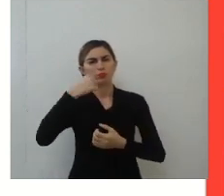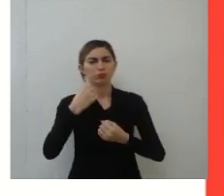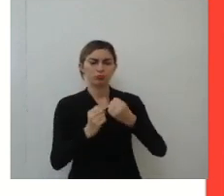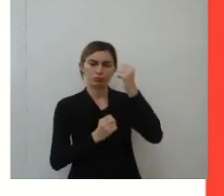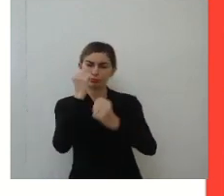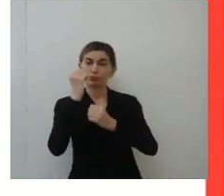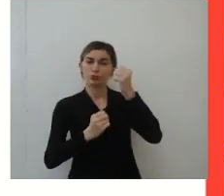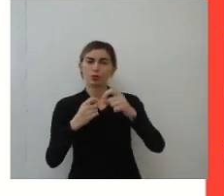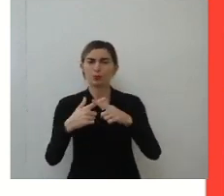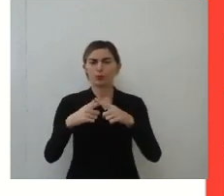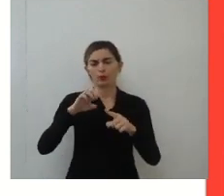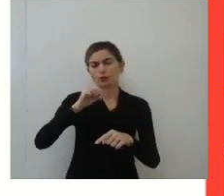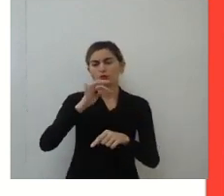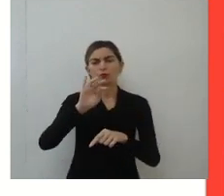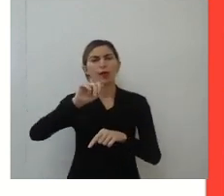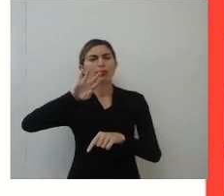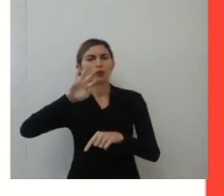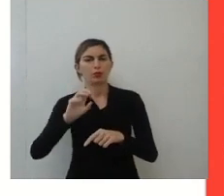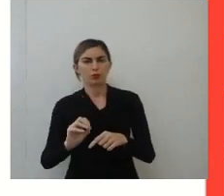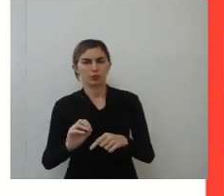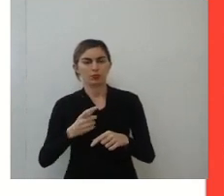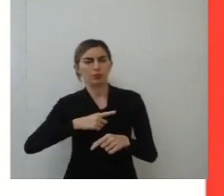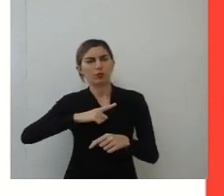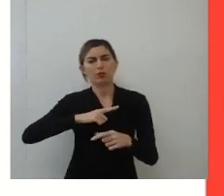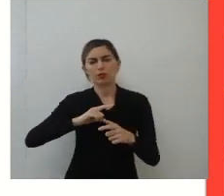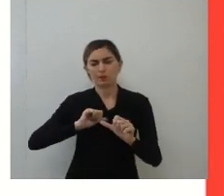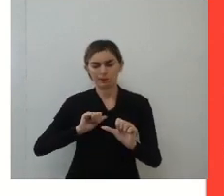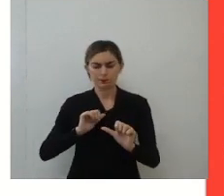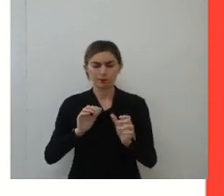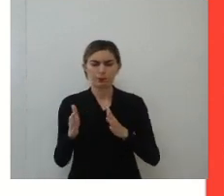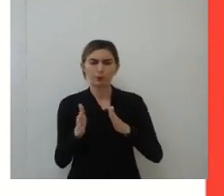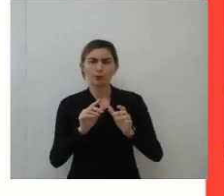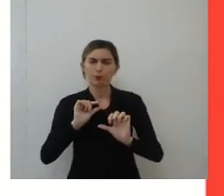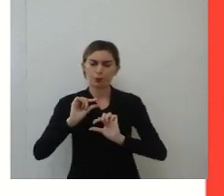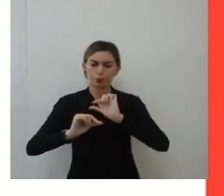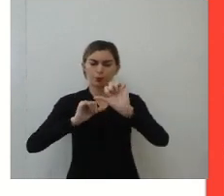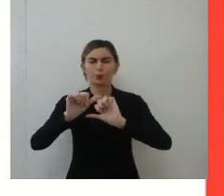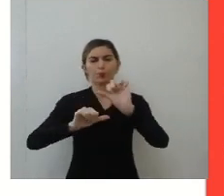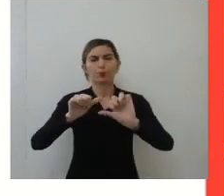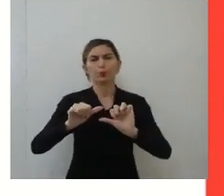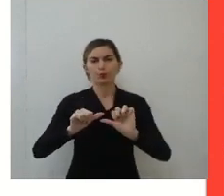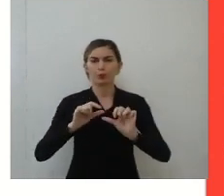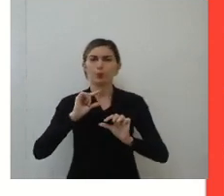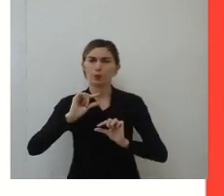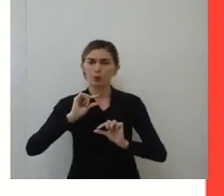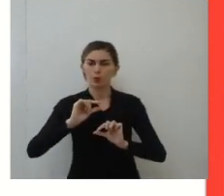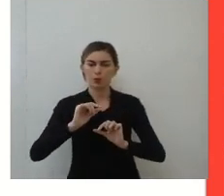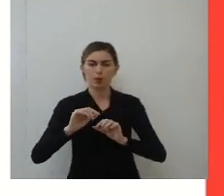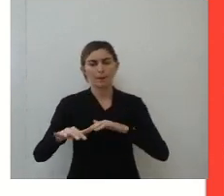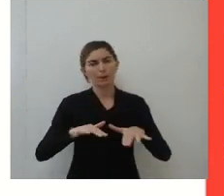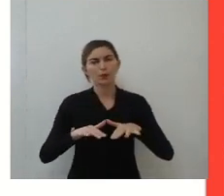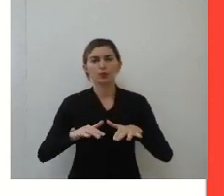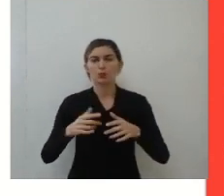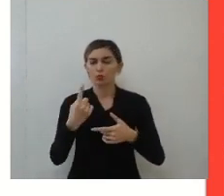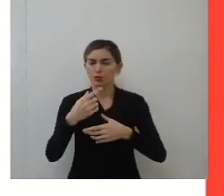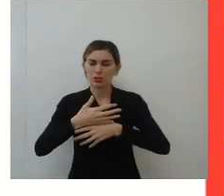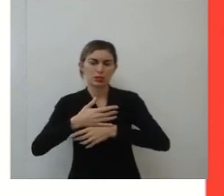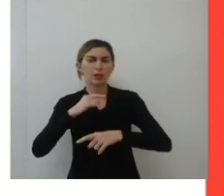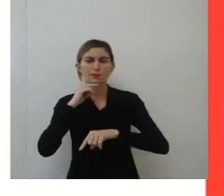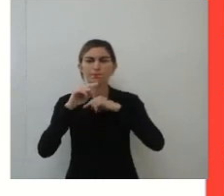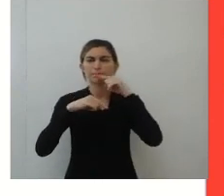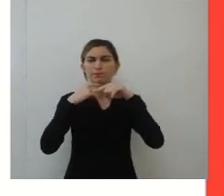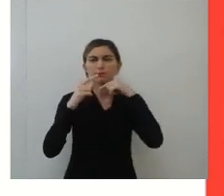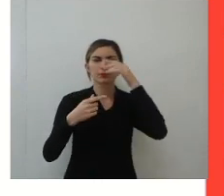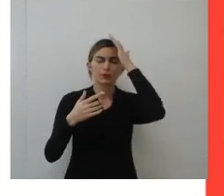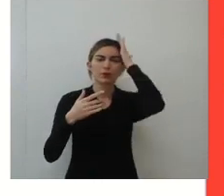ele era estático, tá? A gente tinha pequena mobilidade. E aí uma cidade acabava não conseguindo